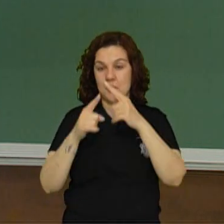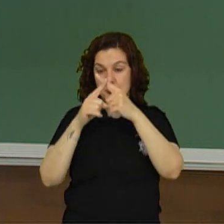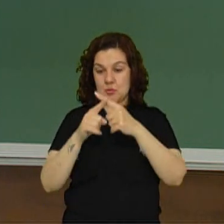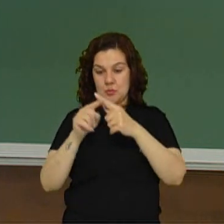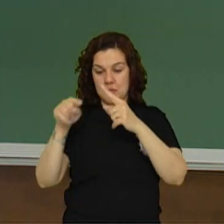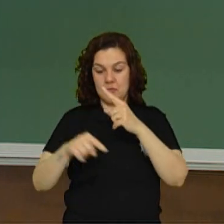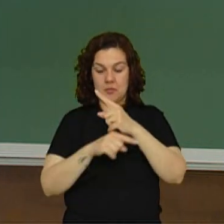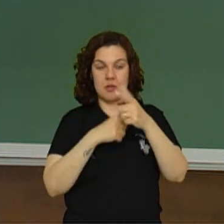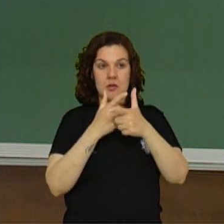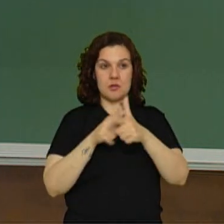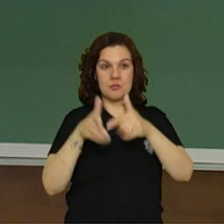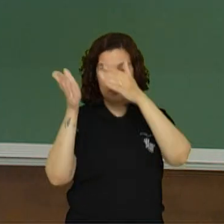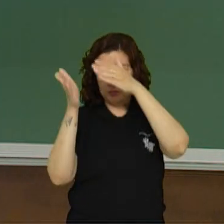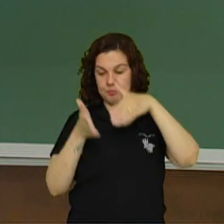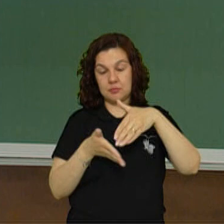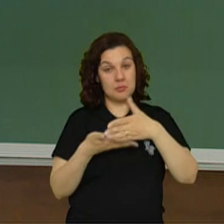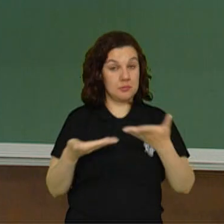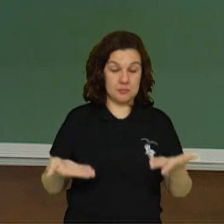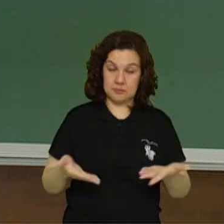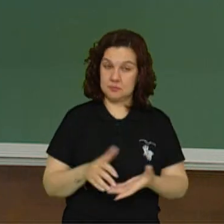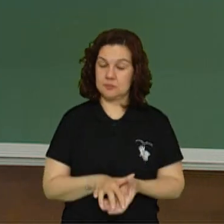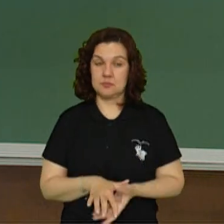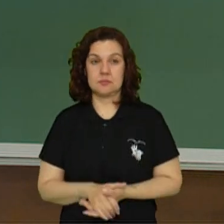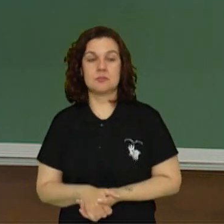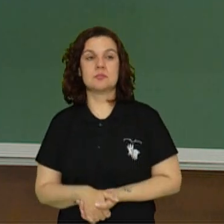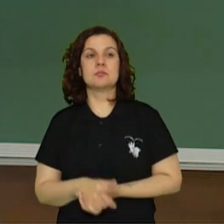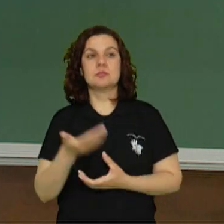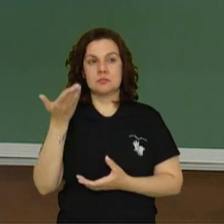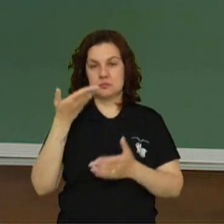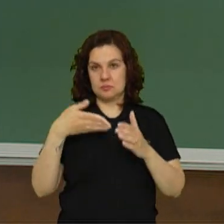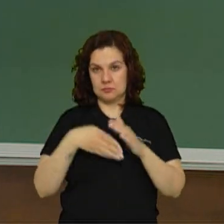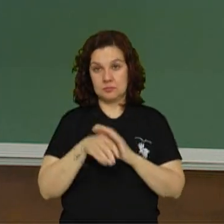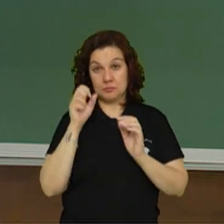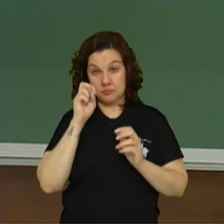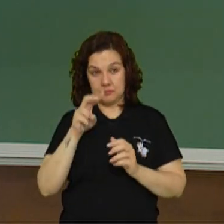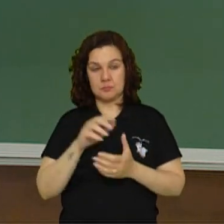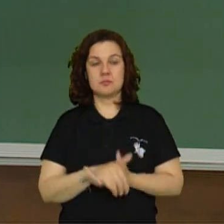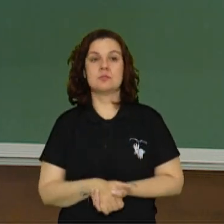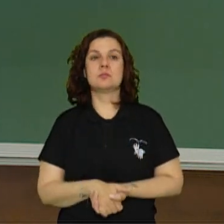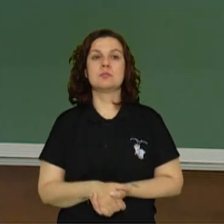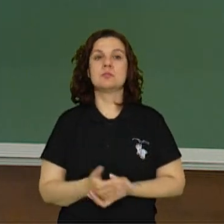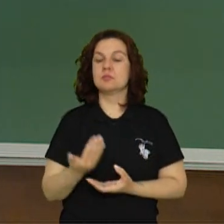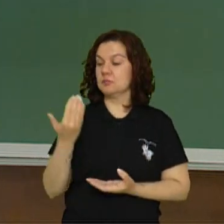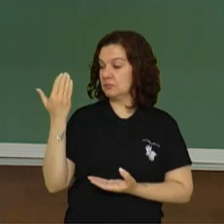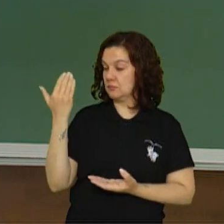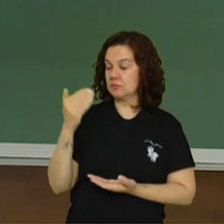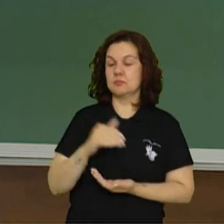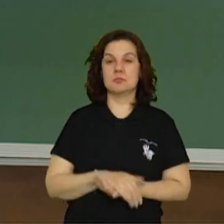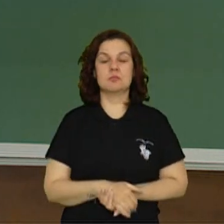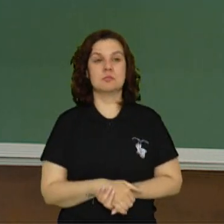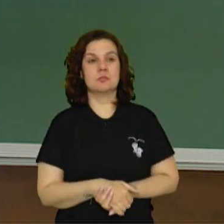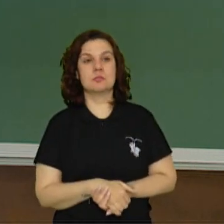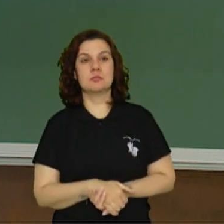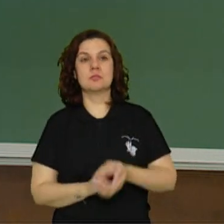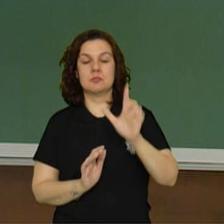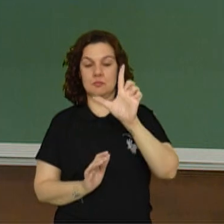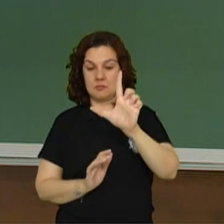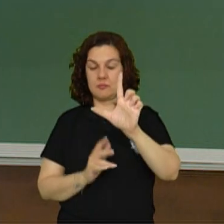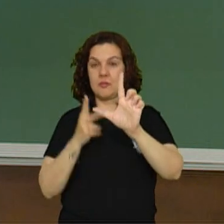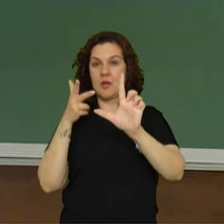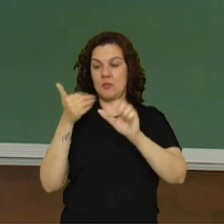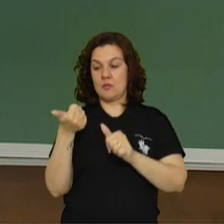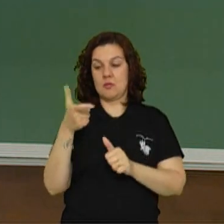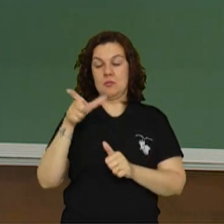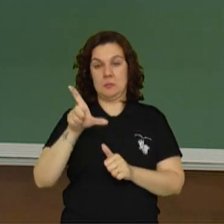vai passar dividindo e daí ali vai dar a simplificação que você está mais acostumado a enxergar. Então, eu tenho que o lado